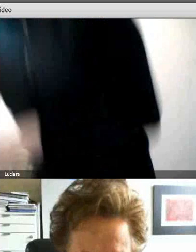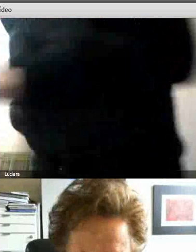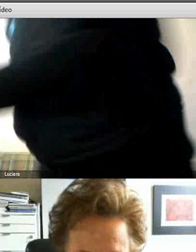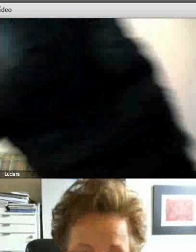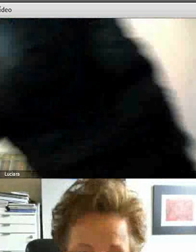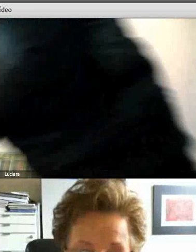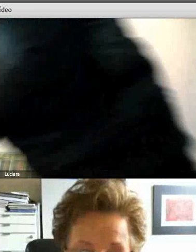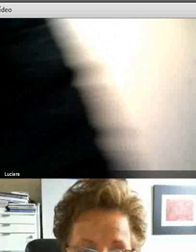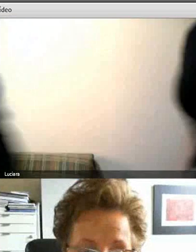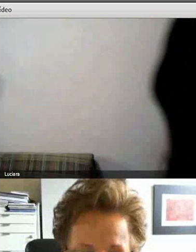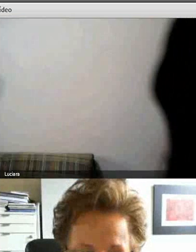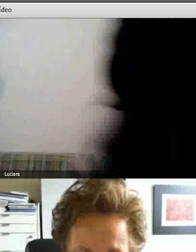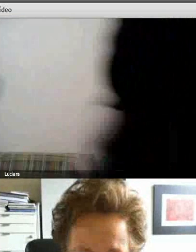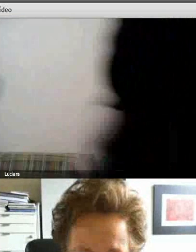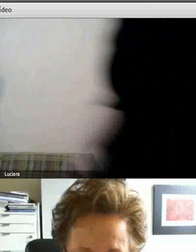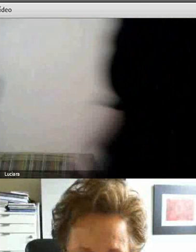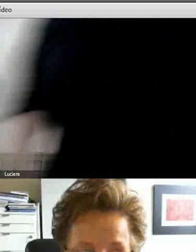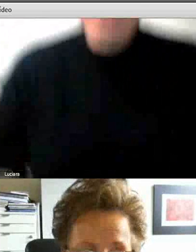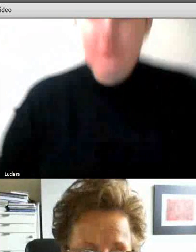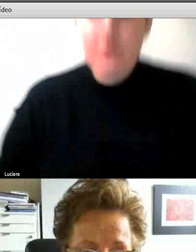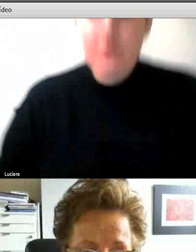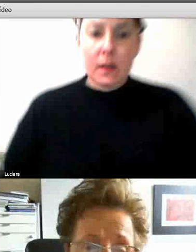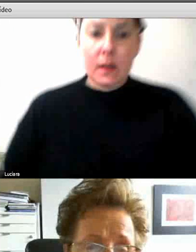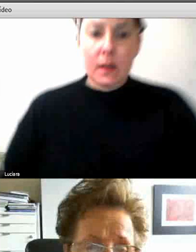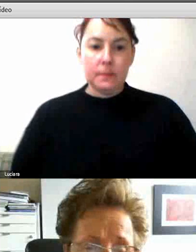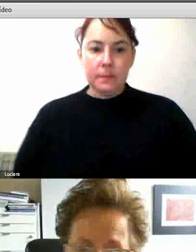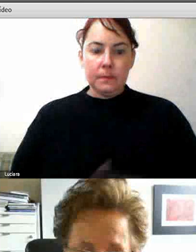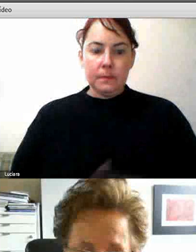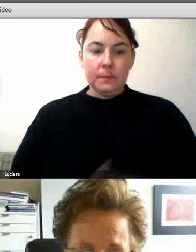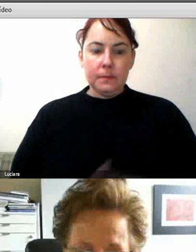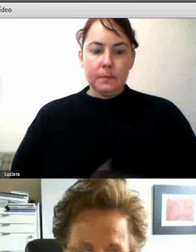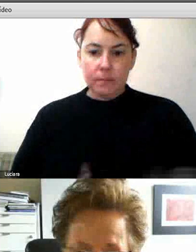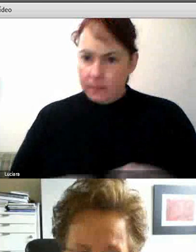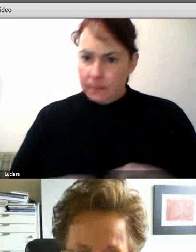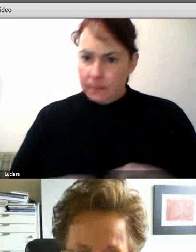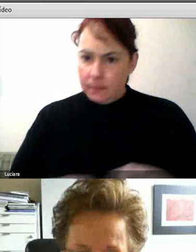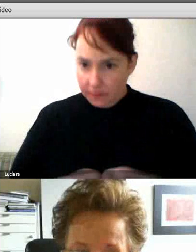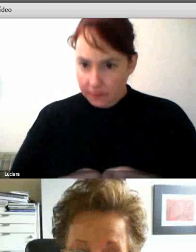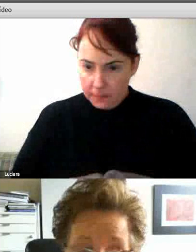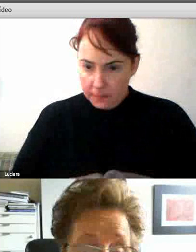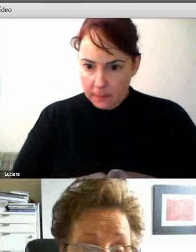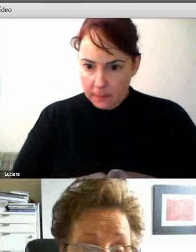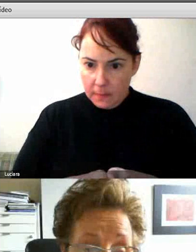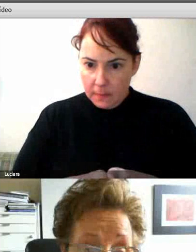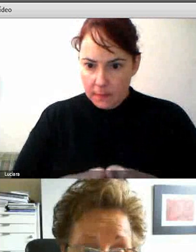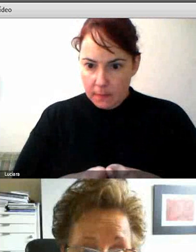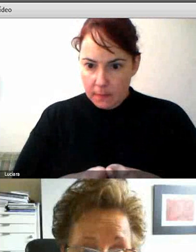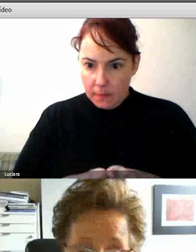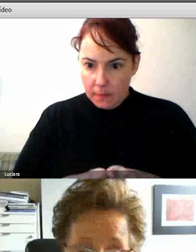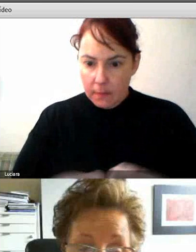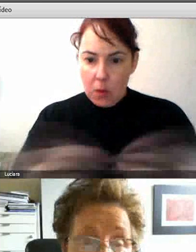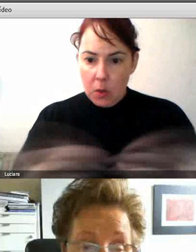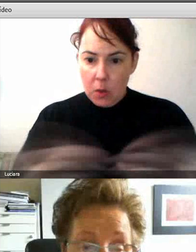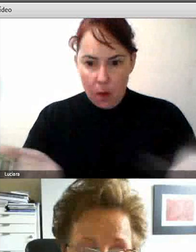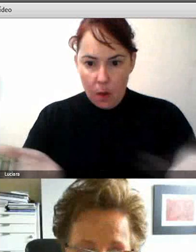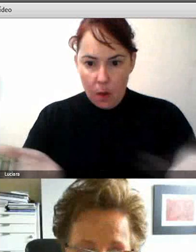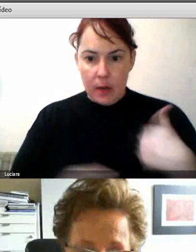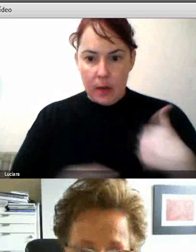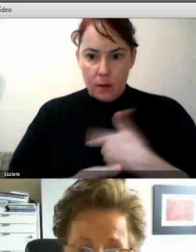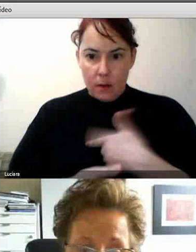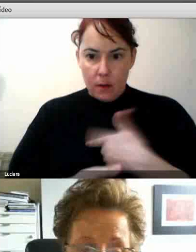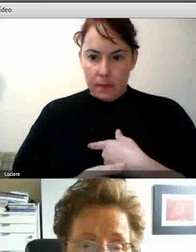formação que sirva para dar força para todos os professores do Brasil, para todas as famílias do Brasil, para todas as crianças